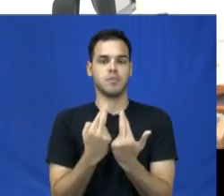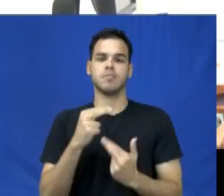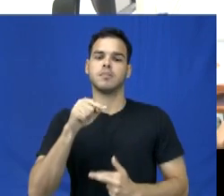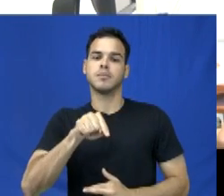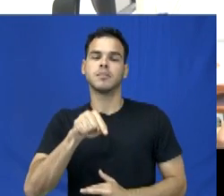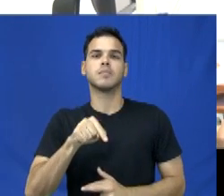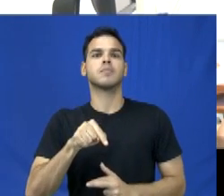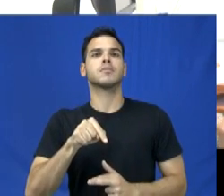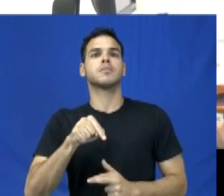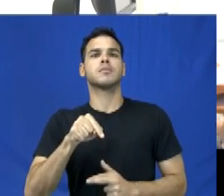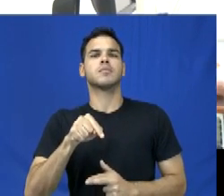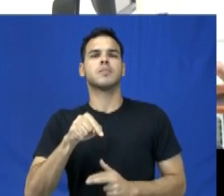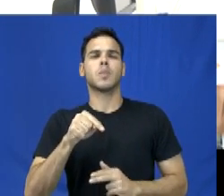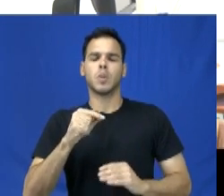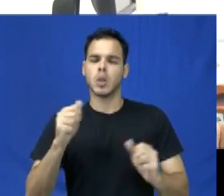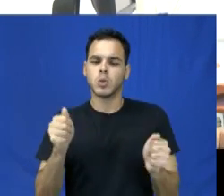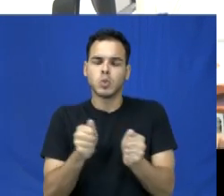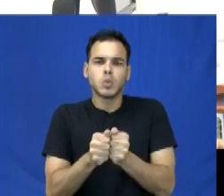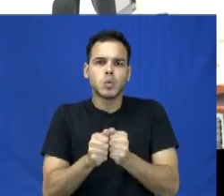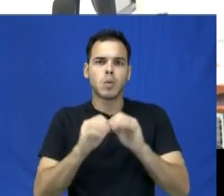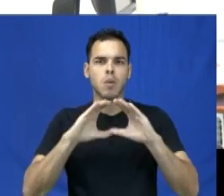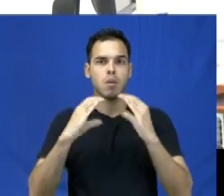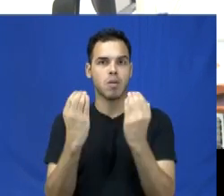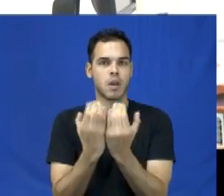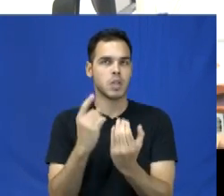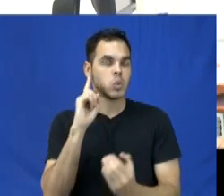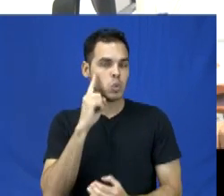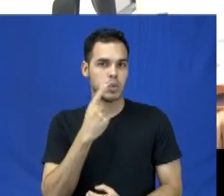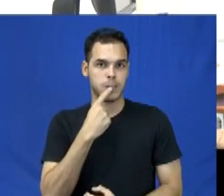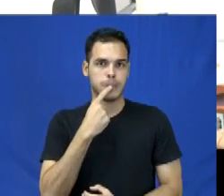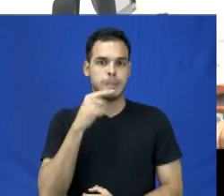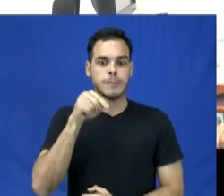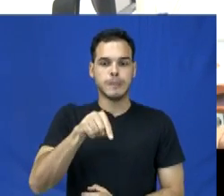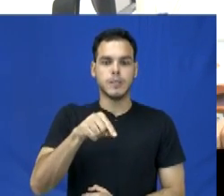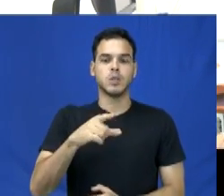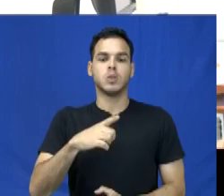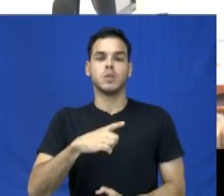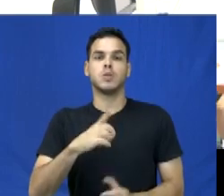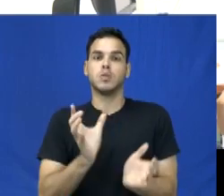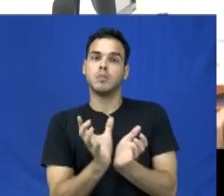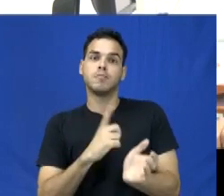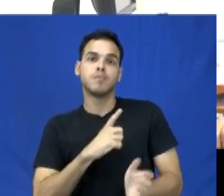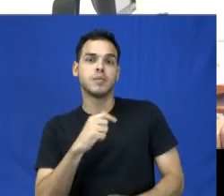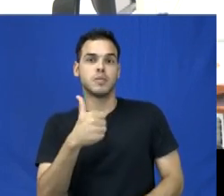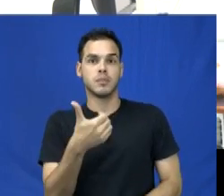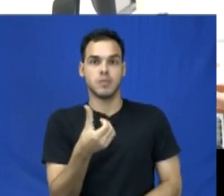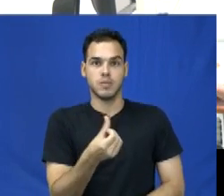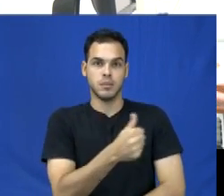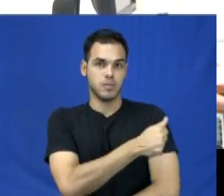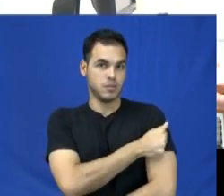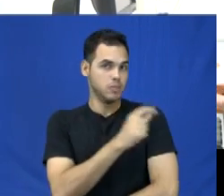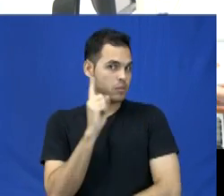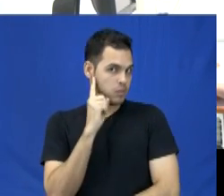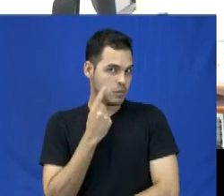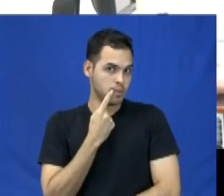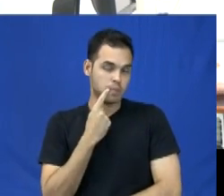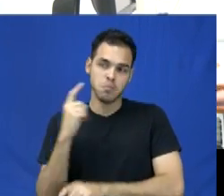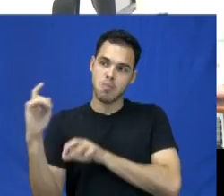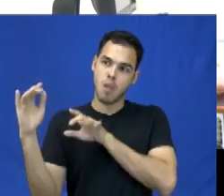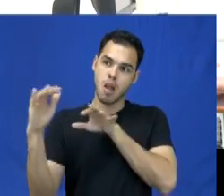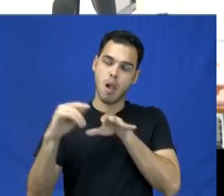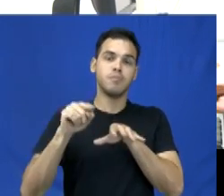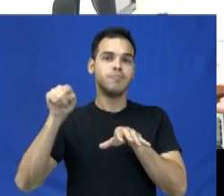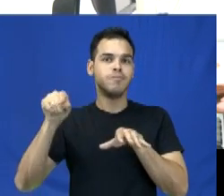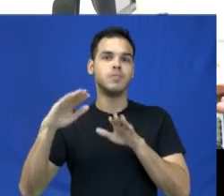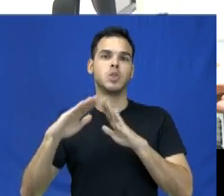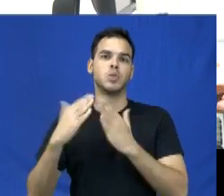E nesse segundo momento já é com a comunidade surda. Nós temos 16 alunos surdos nesse projeto. Todos esses alunos são oriundos de